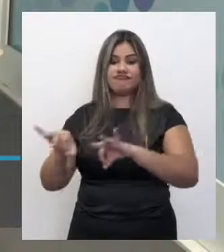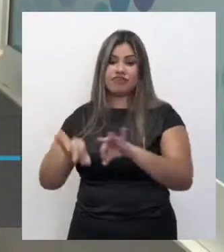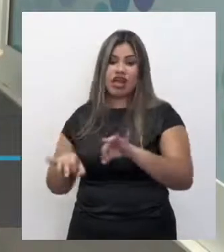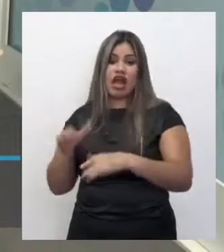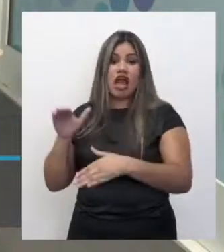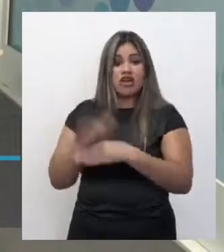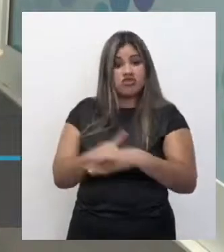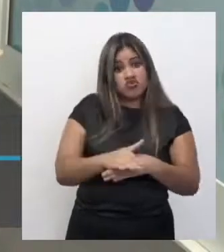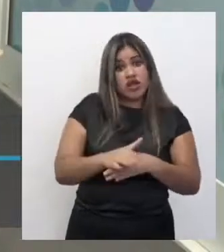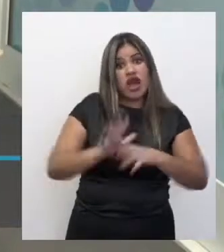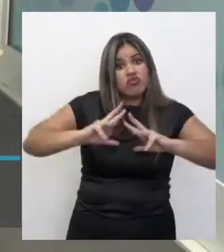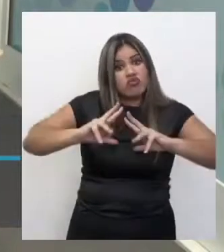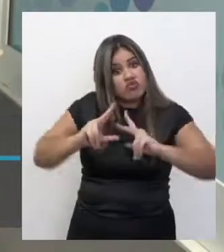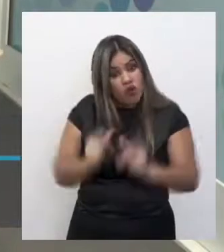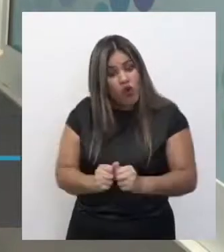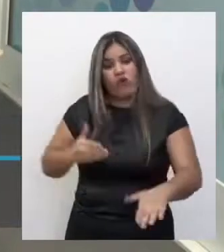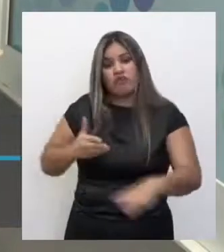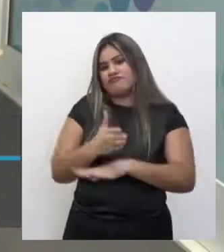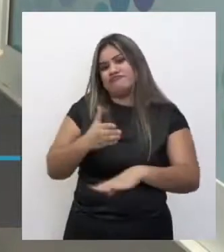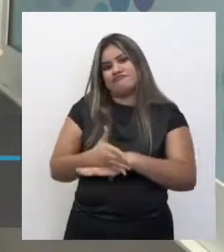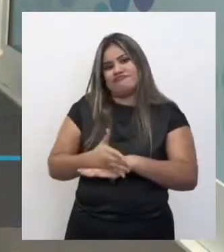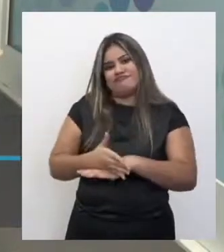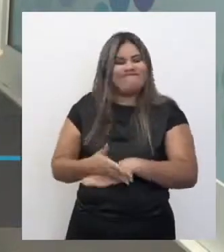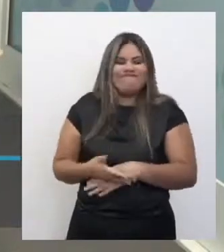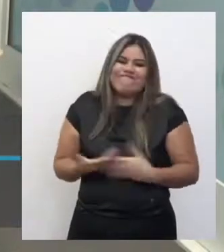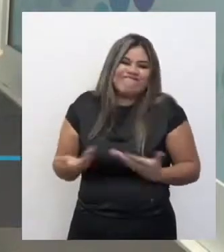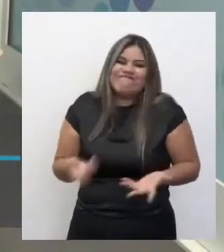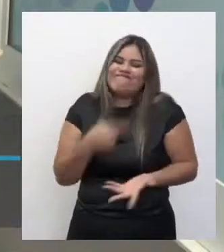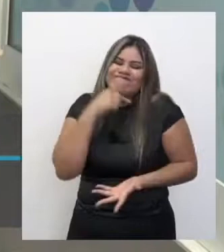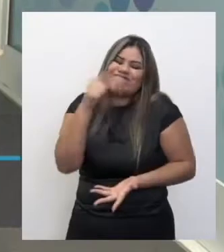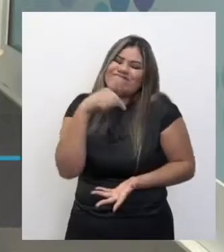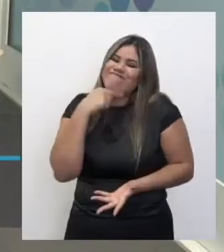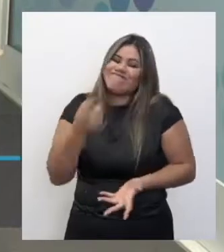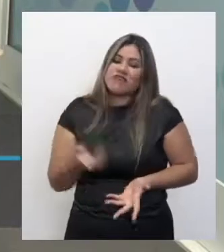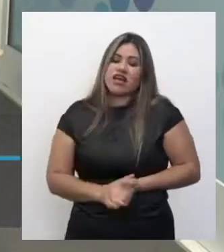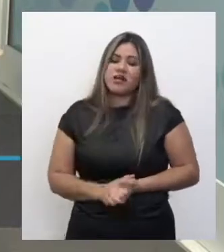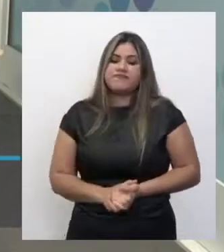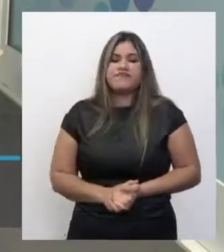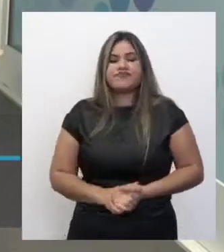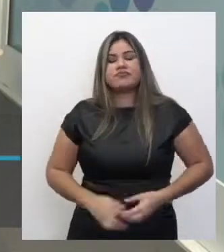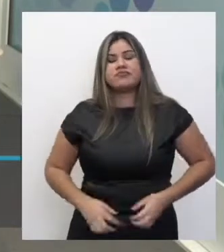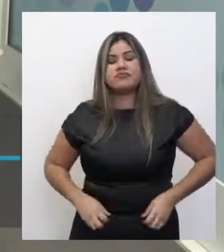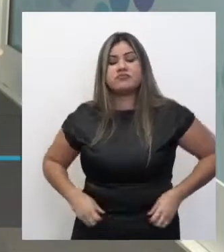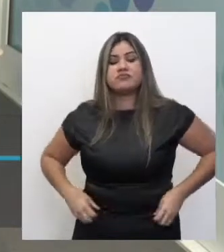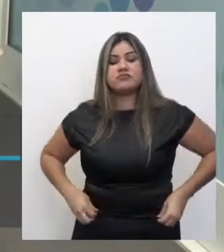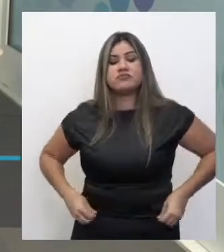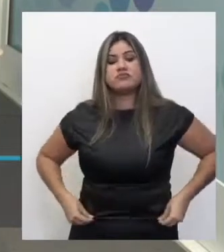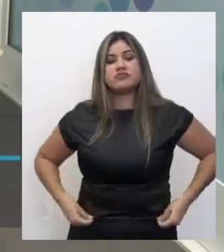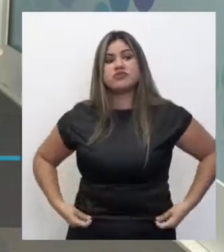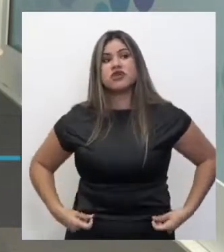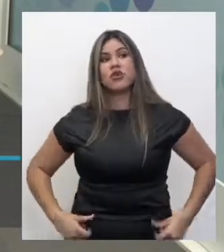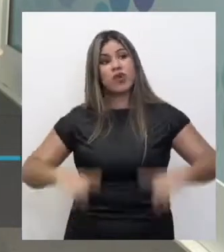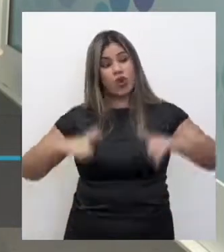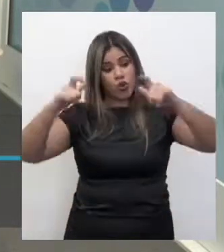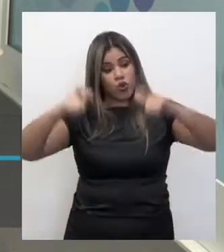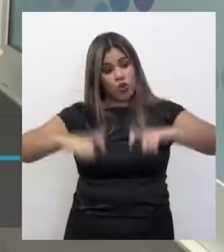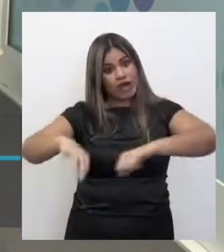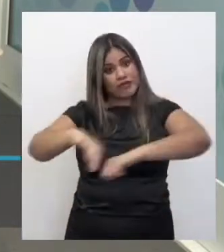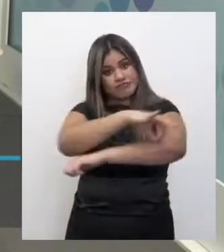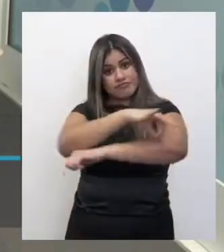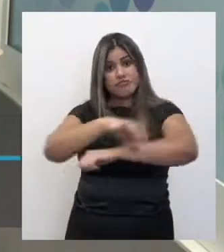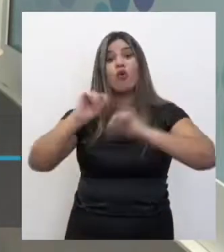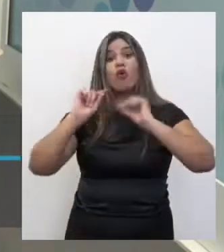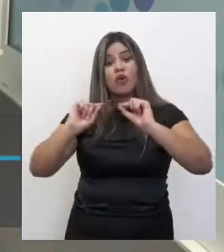que todos tenham acesso. Sim, porque aí ele está tratando, a arquitetura do lugar sendo